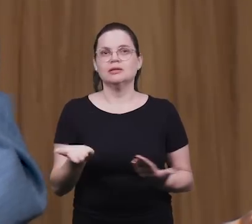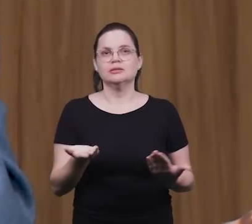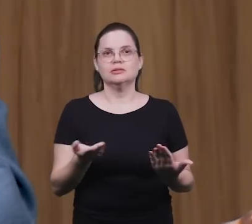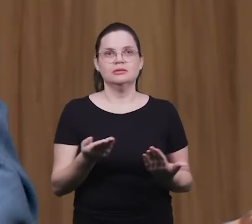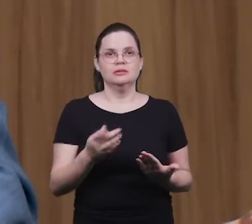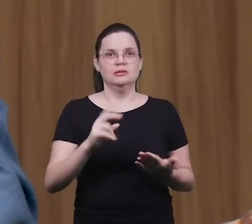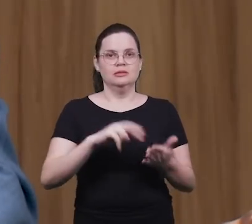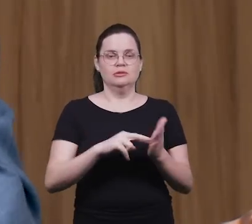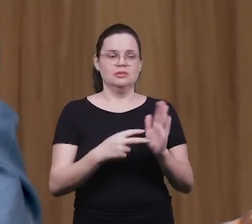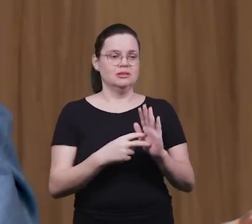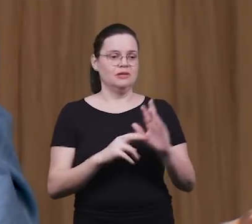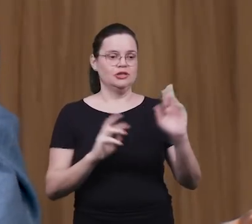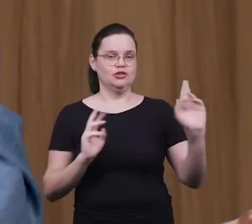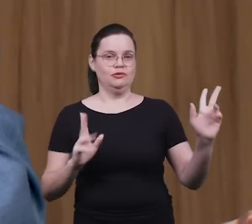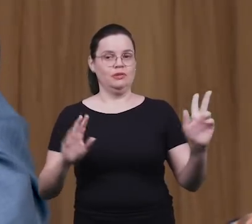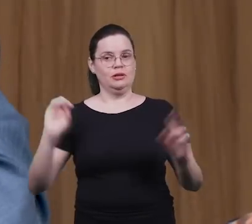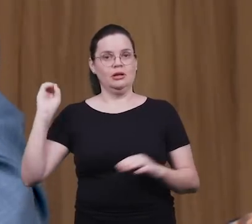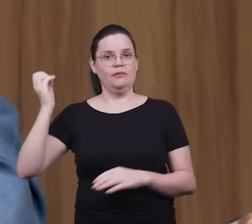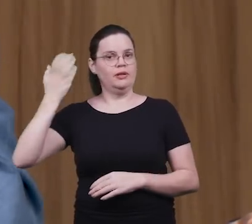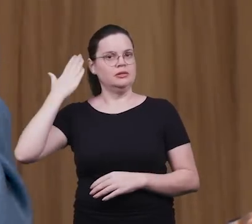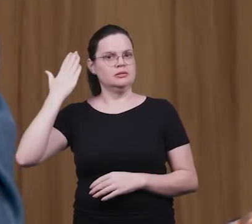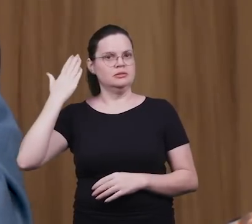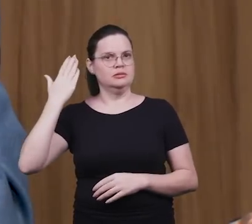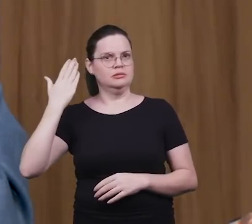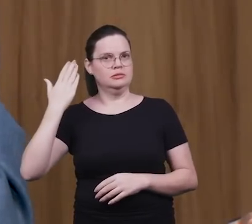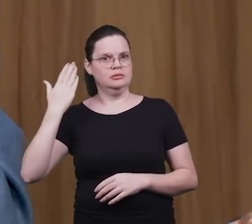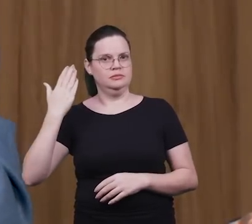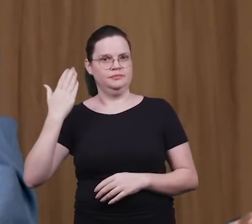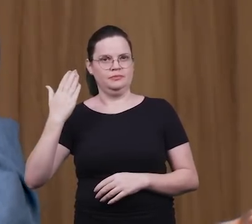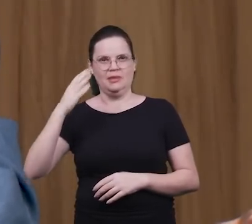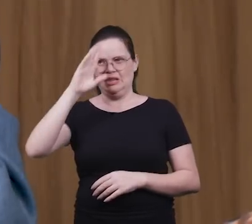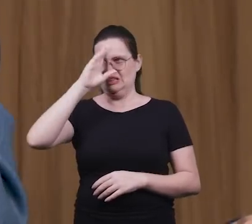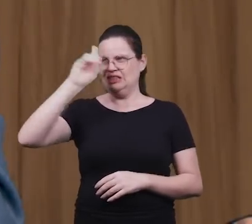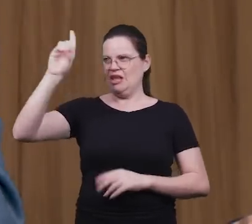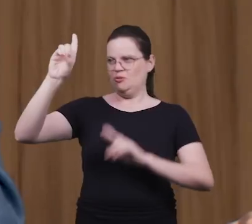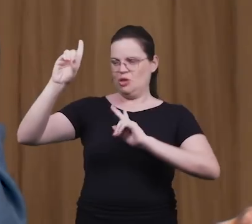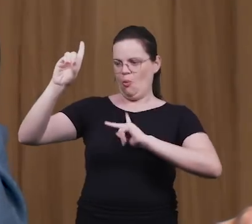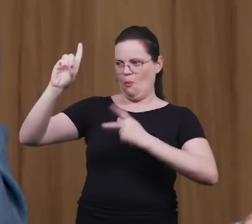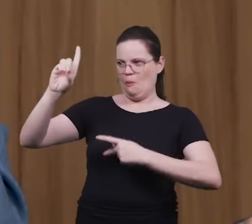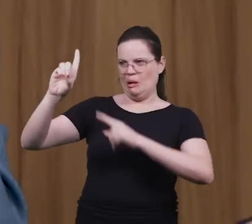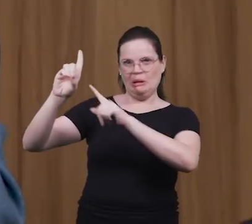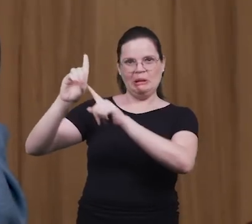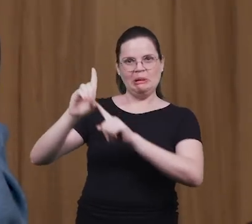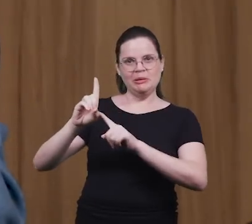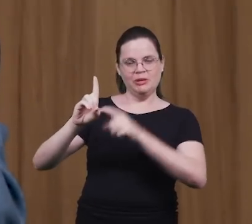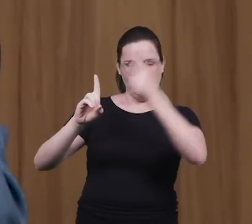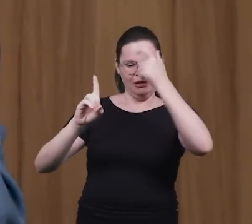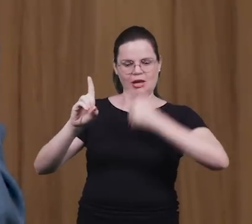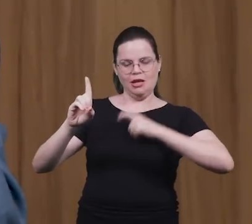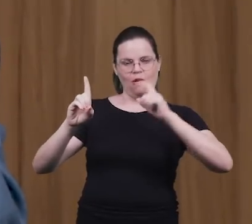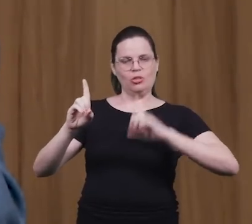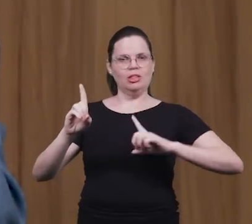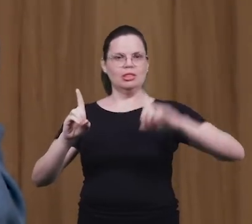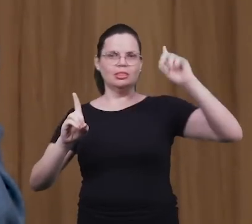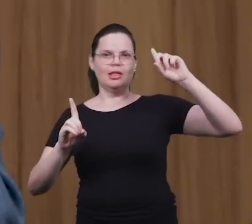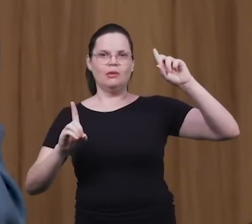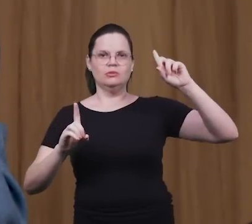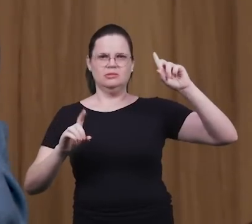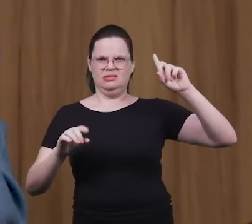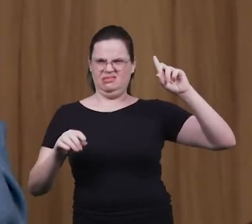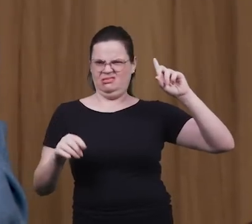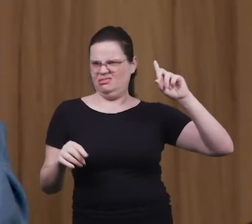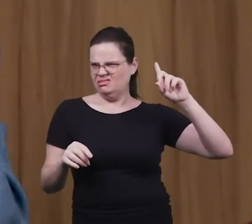a humanização de Deus, Deus é homem e o homem é Deus. É Deus, é o homem